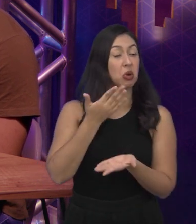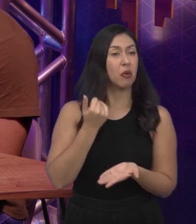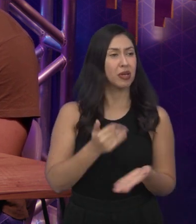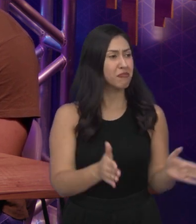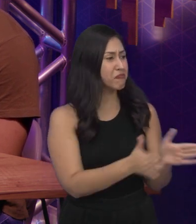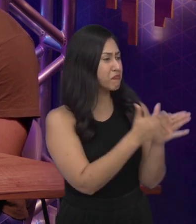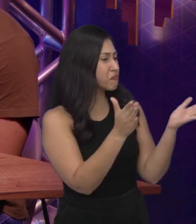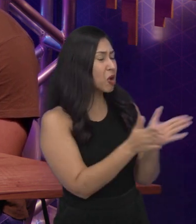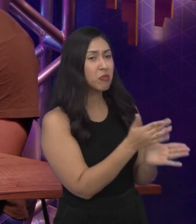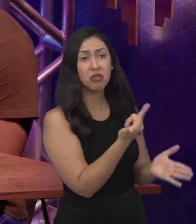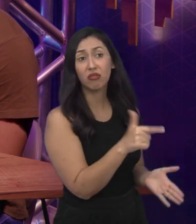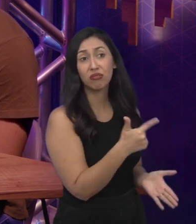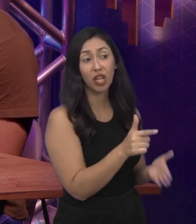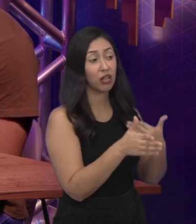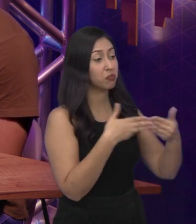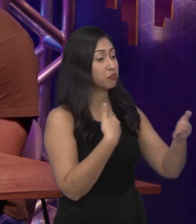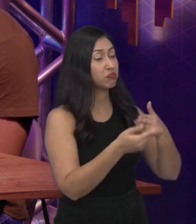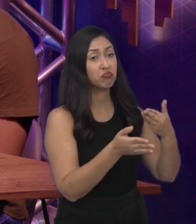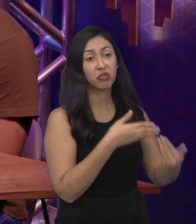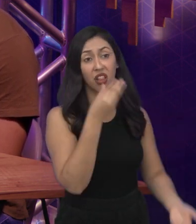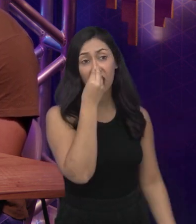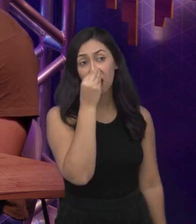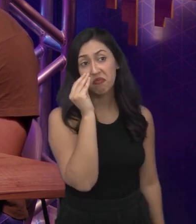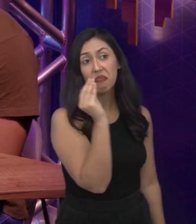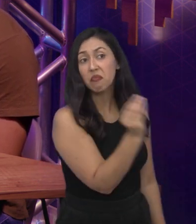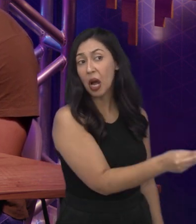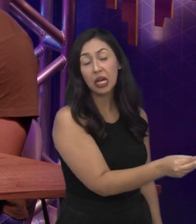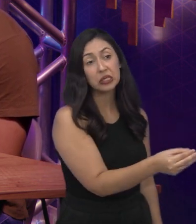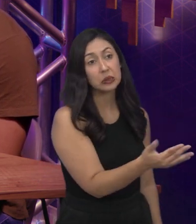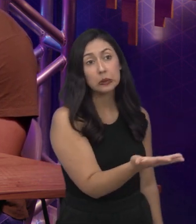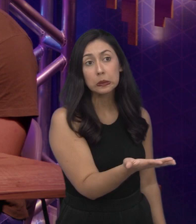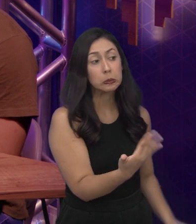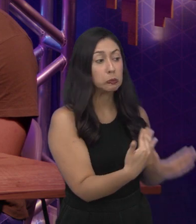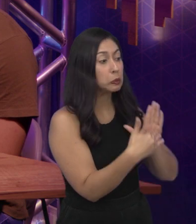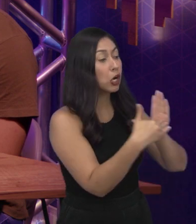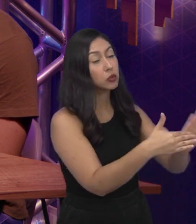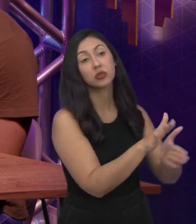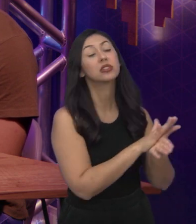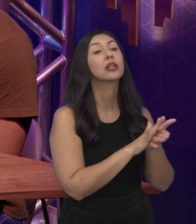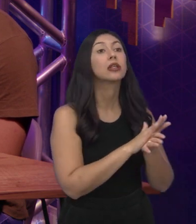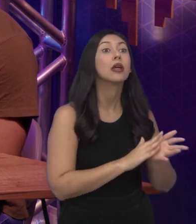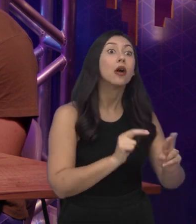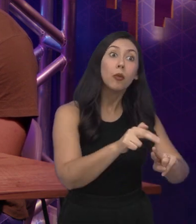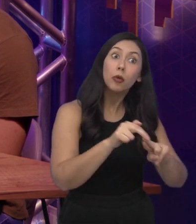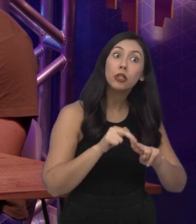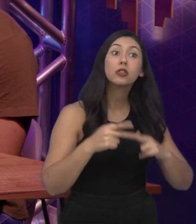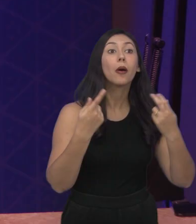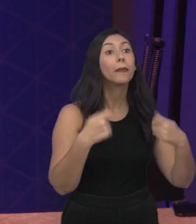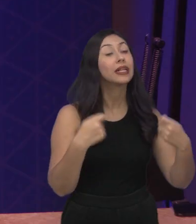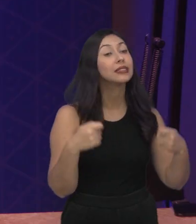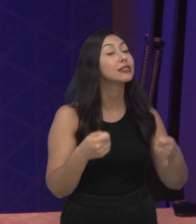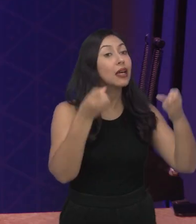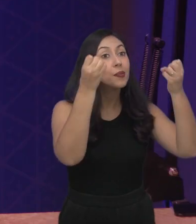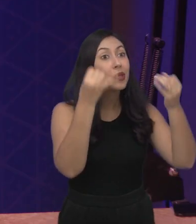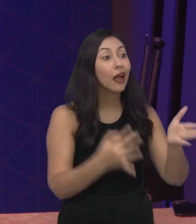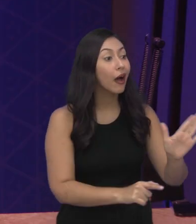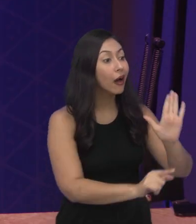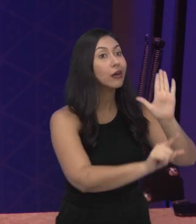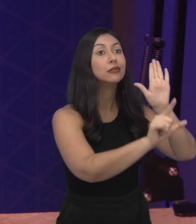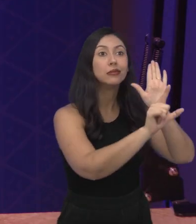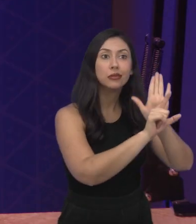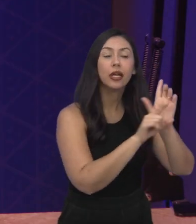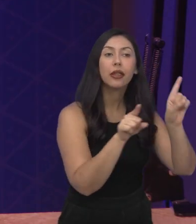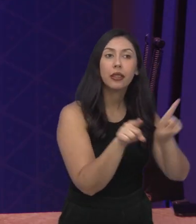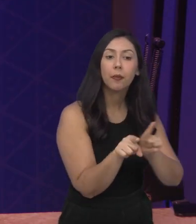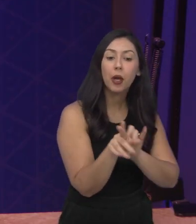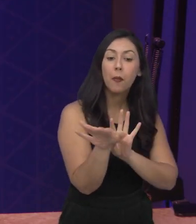não tem fica ali sem ter muitos recursos. E é por isso que a gente precisa falar de leis e programas